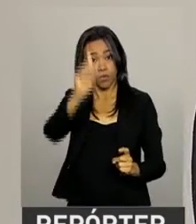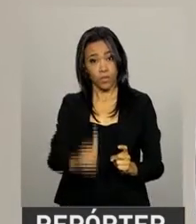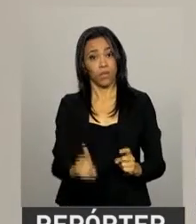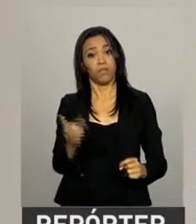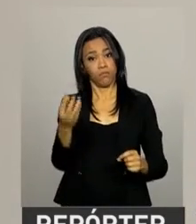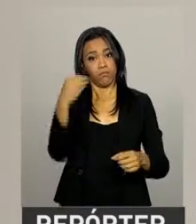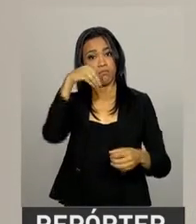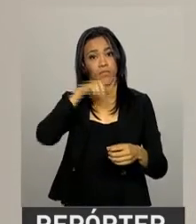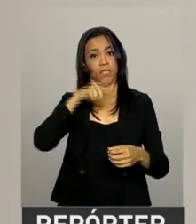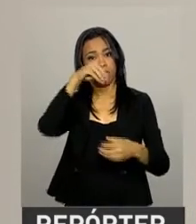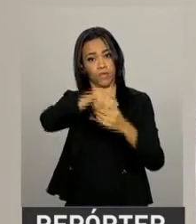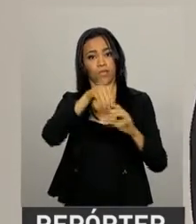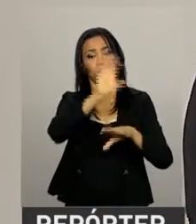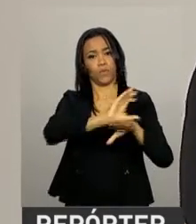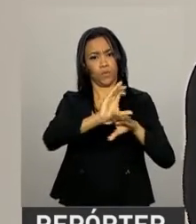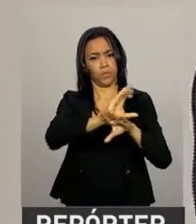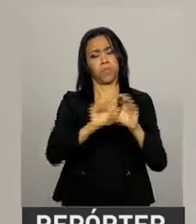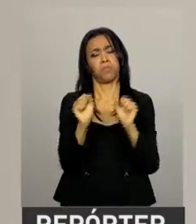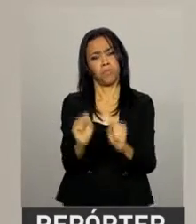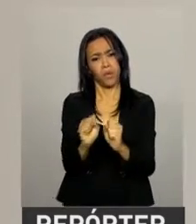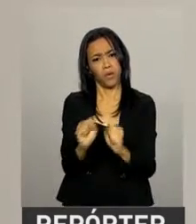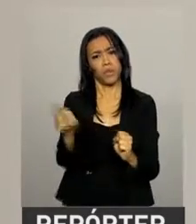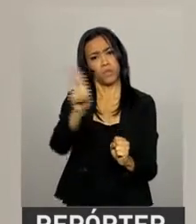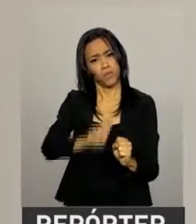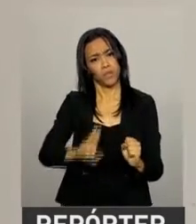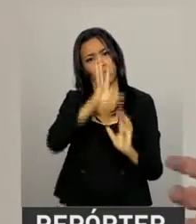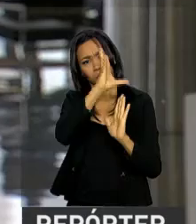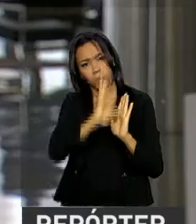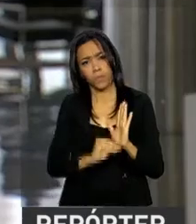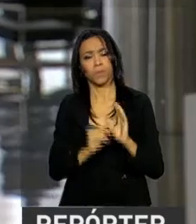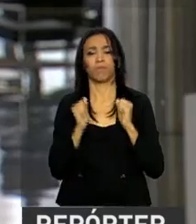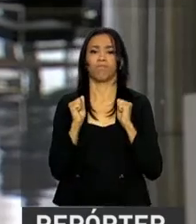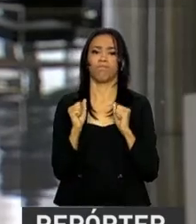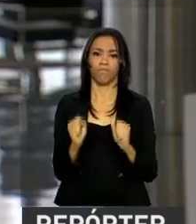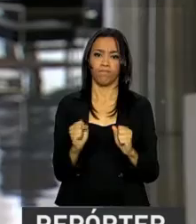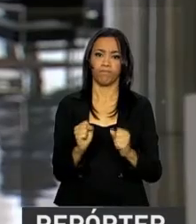constitucional poderão tê-los na sua integralidade.